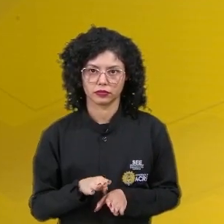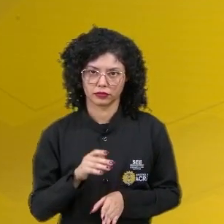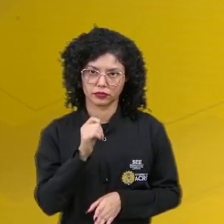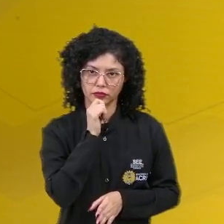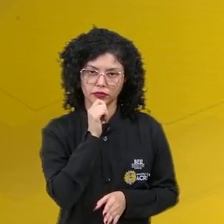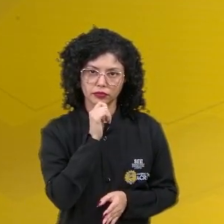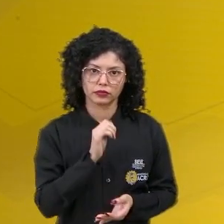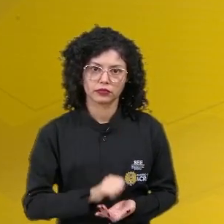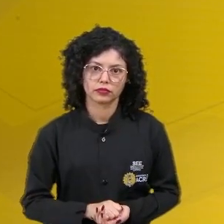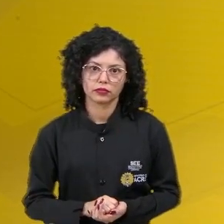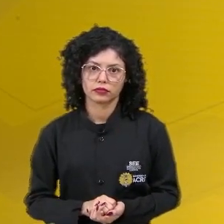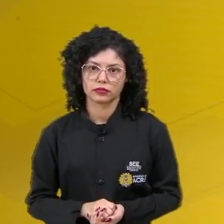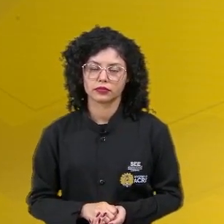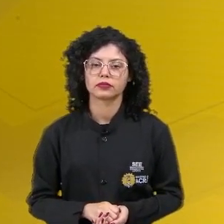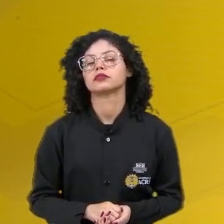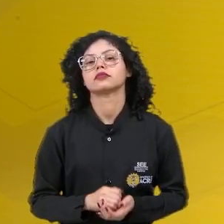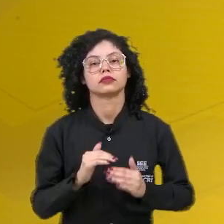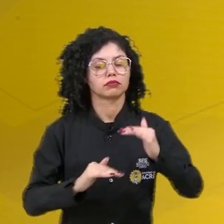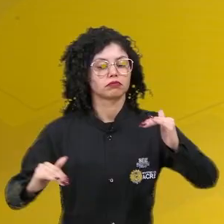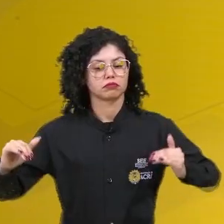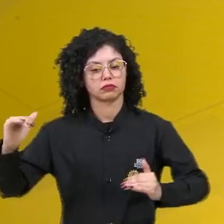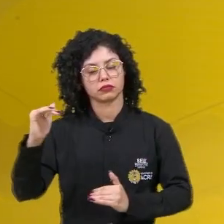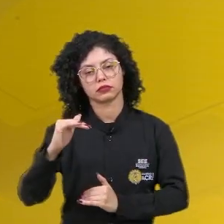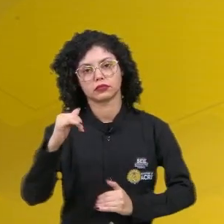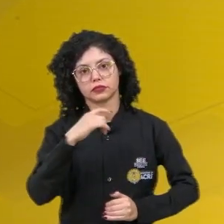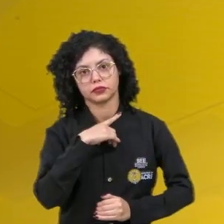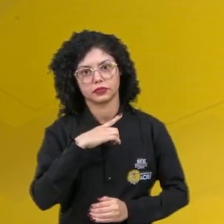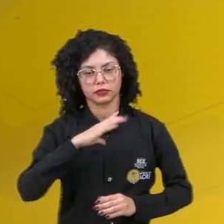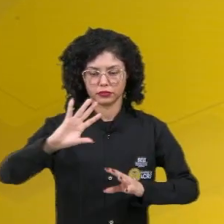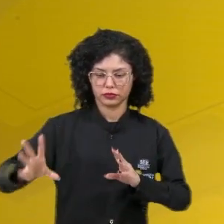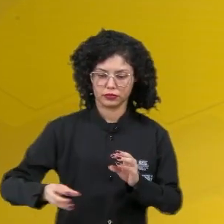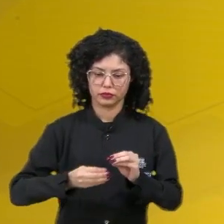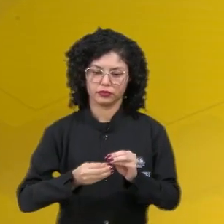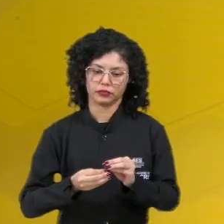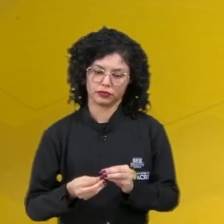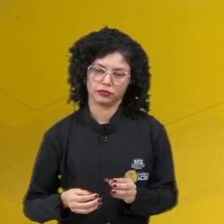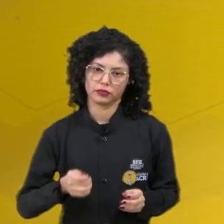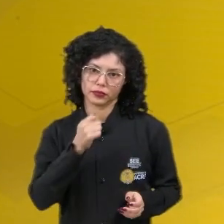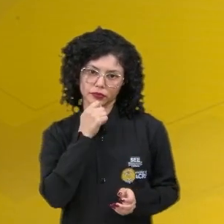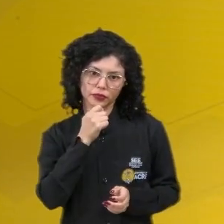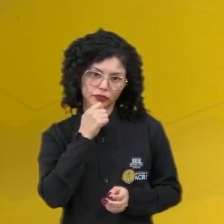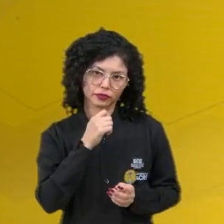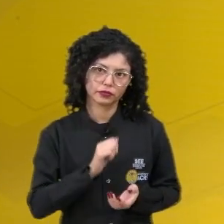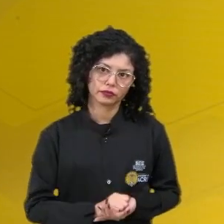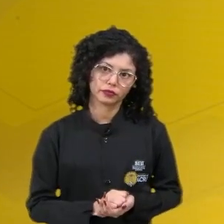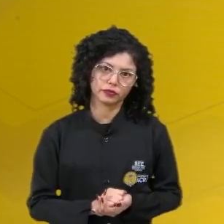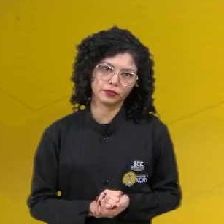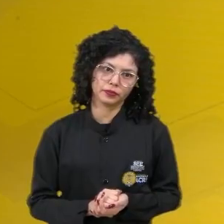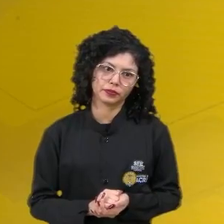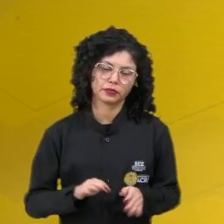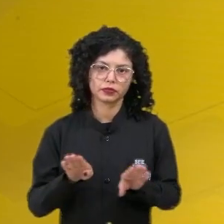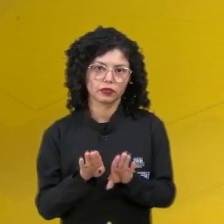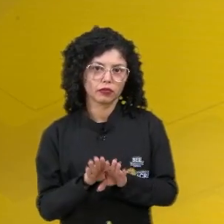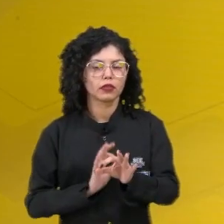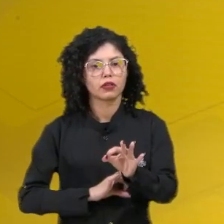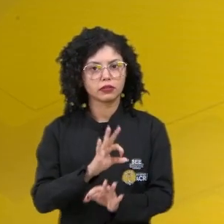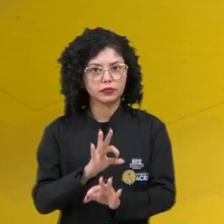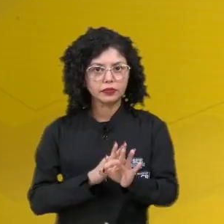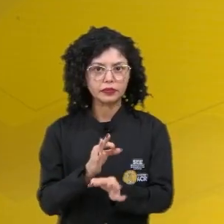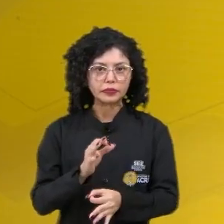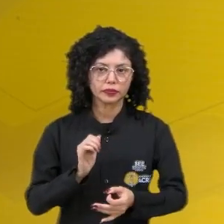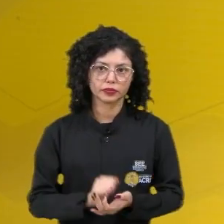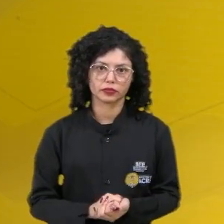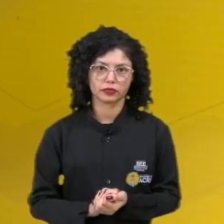um investimento bem elevado do que o rodoviário para que haja a implantação. Porém, a sua manutenção não requer